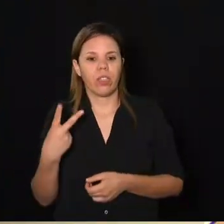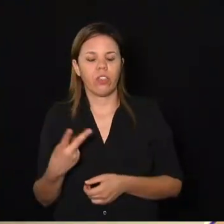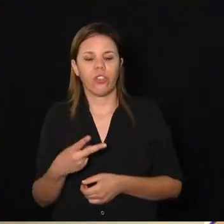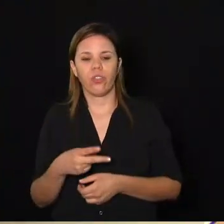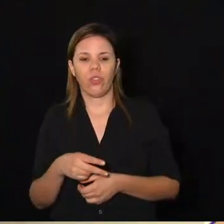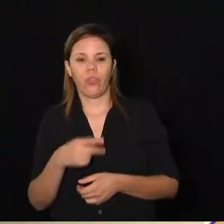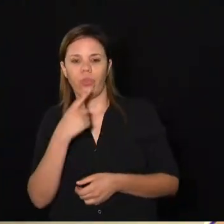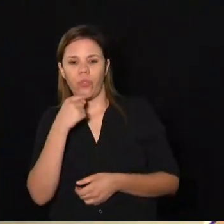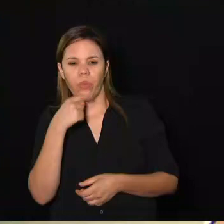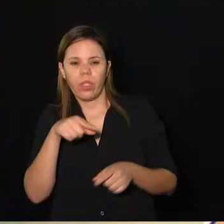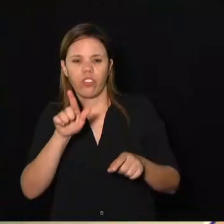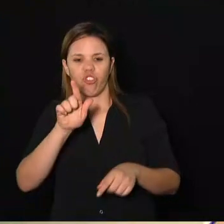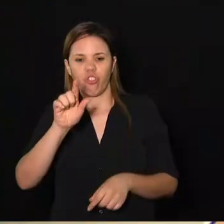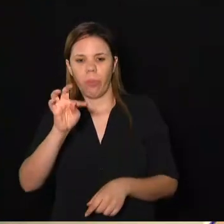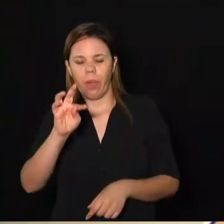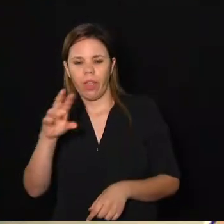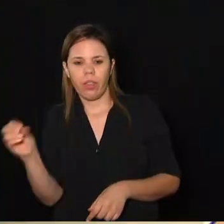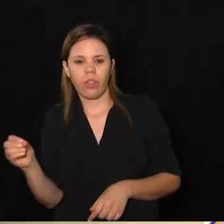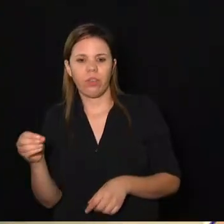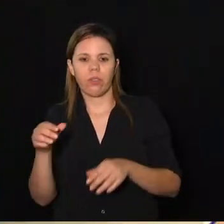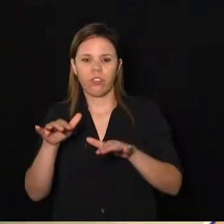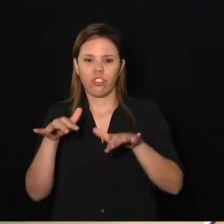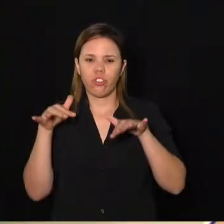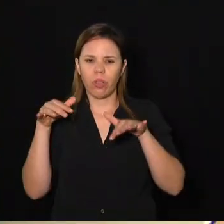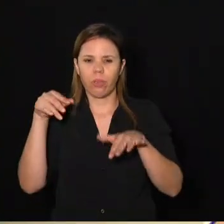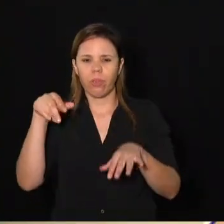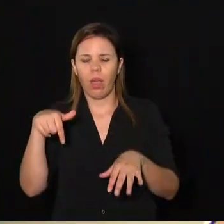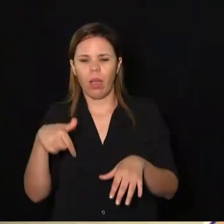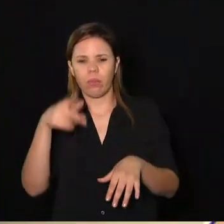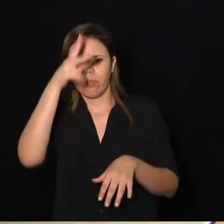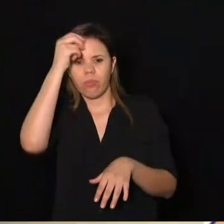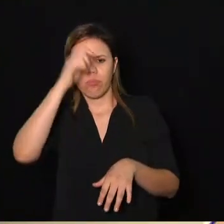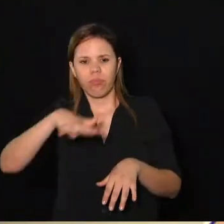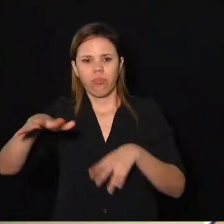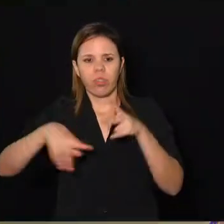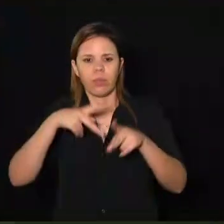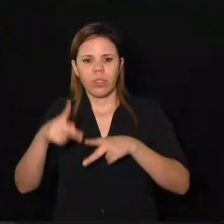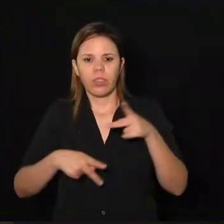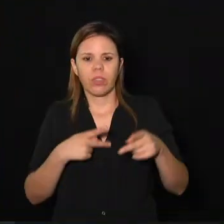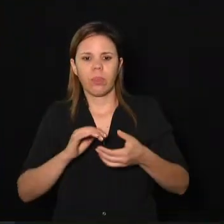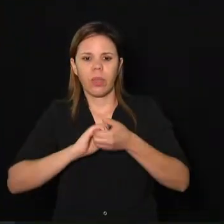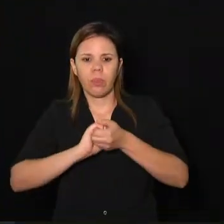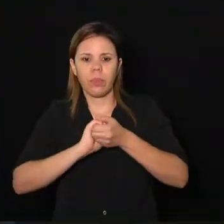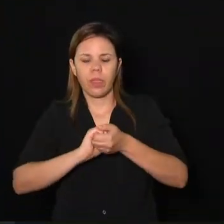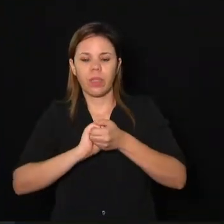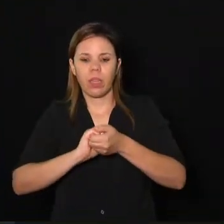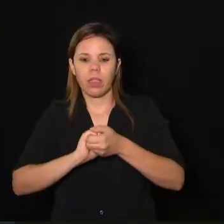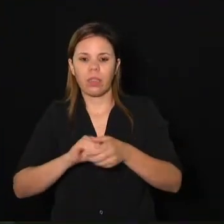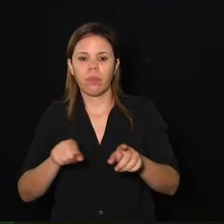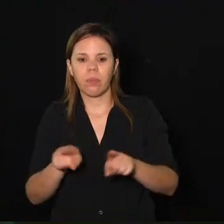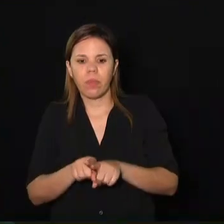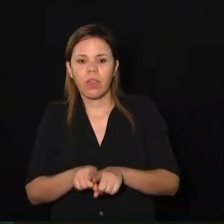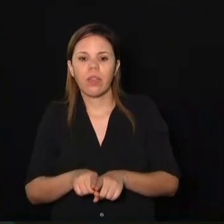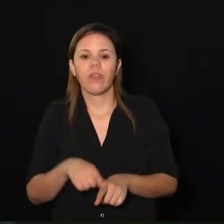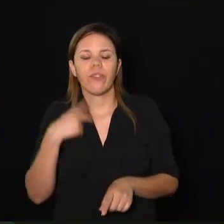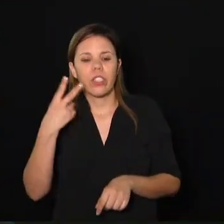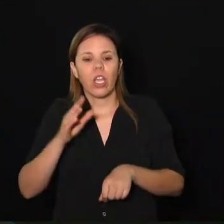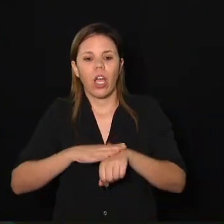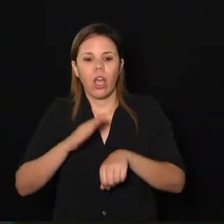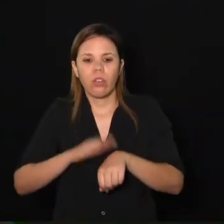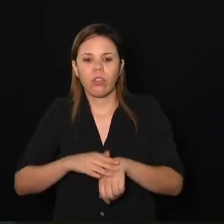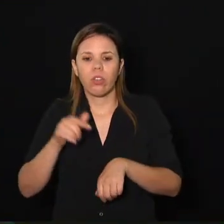orçamento por chamar essa audiência pública cumprimentar também o vereador bispo Fernando Mendes autor dessa